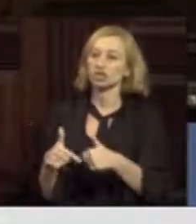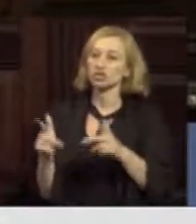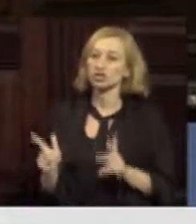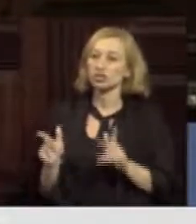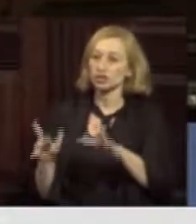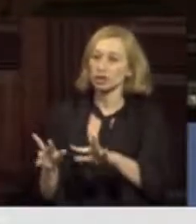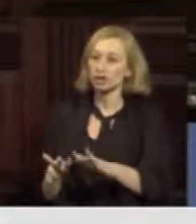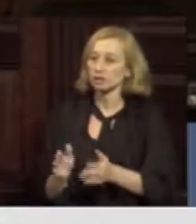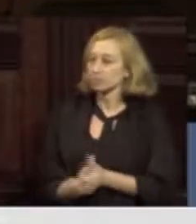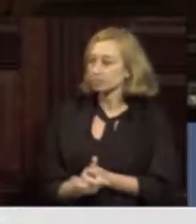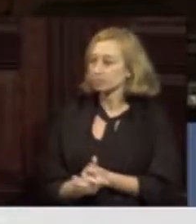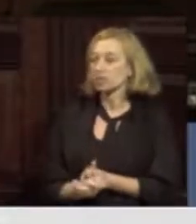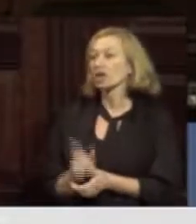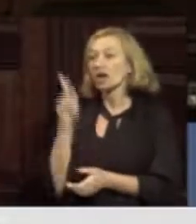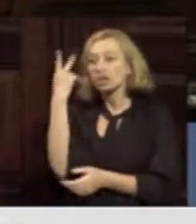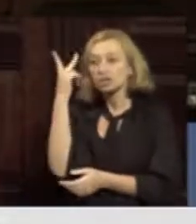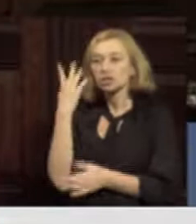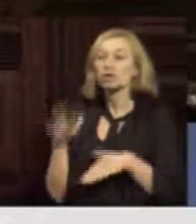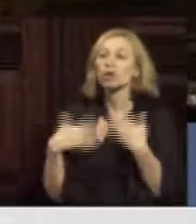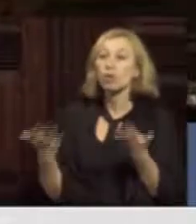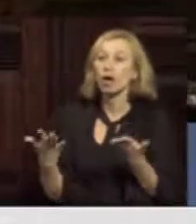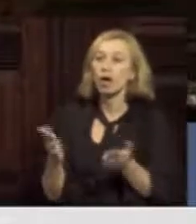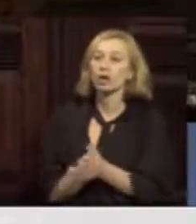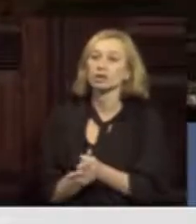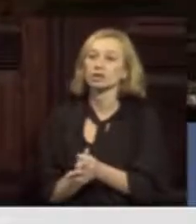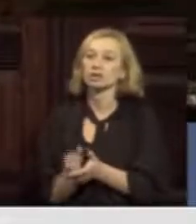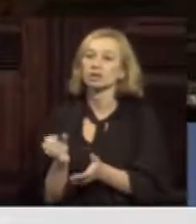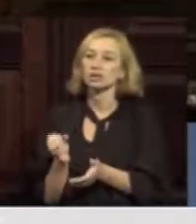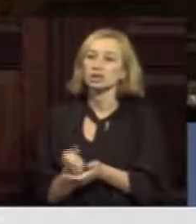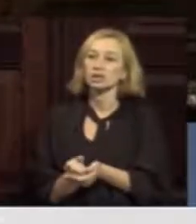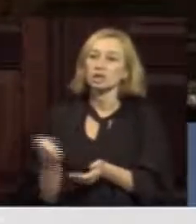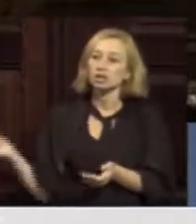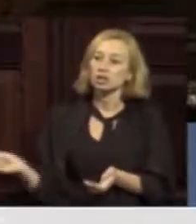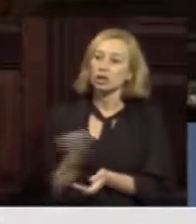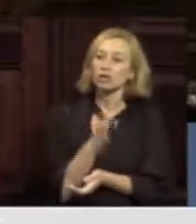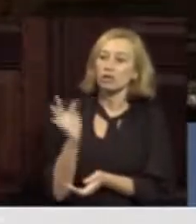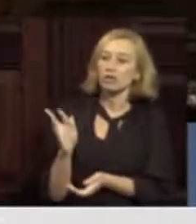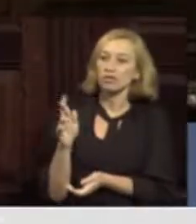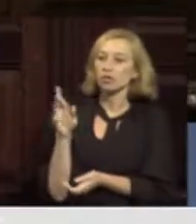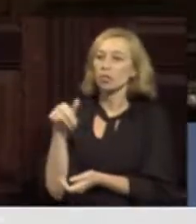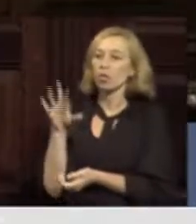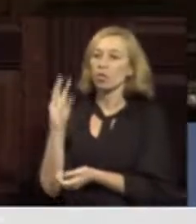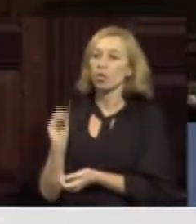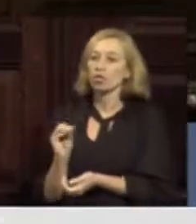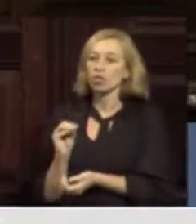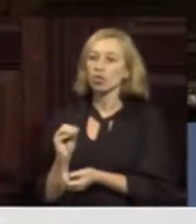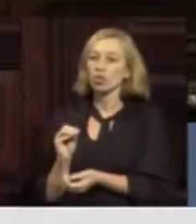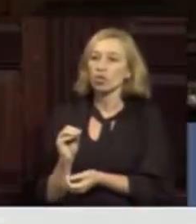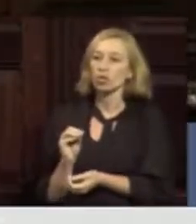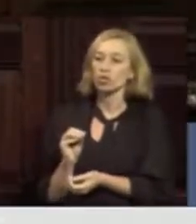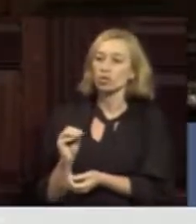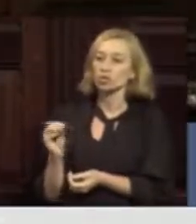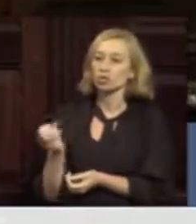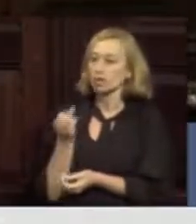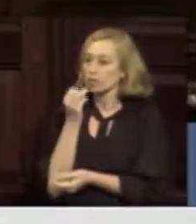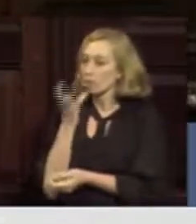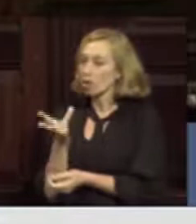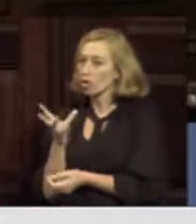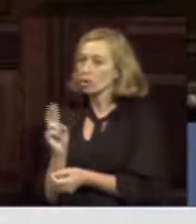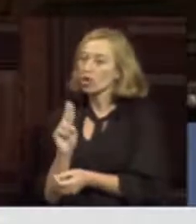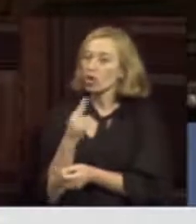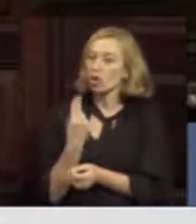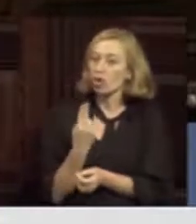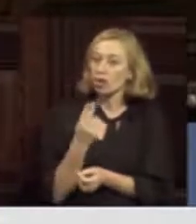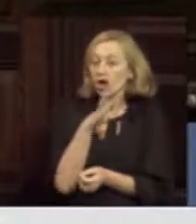a exceção nessa história. Se a exceção é Nova Friburgo, que é um sucesso, ou se a exceção é a aberração dos